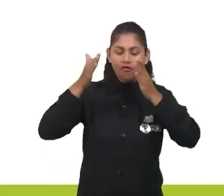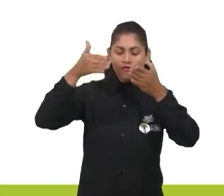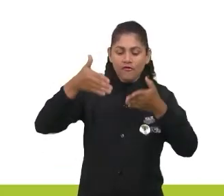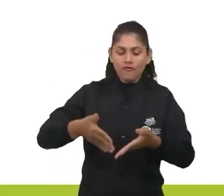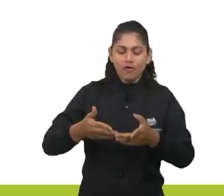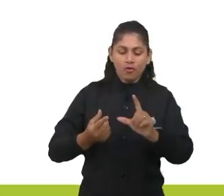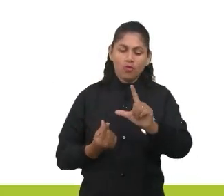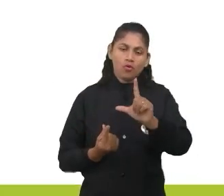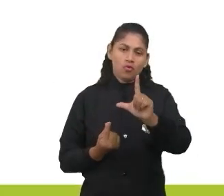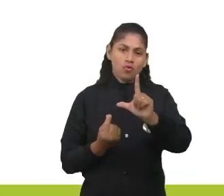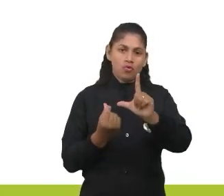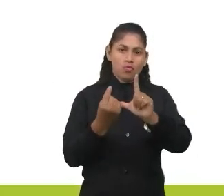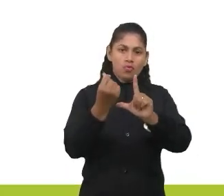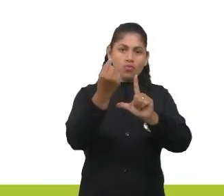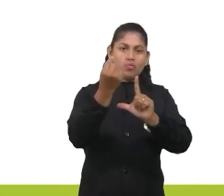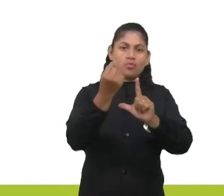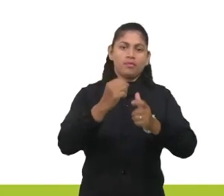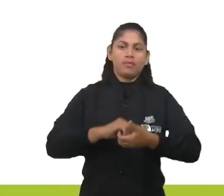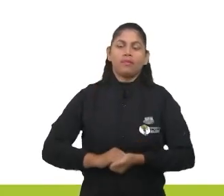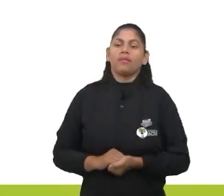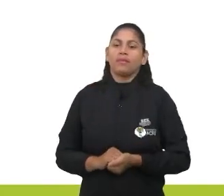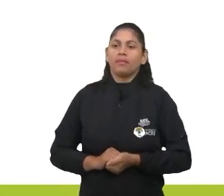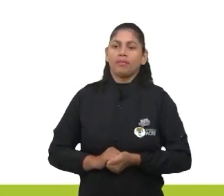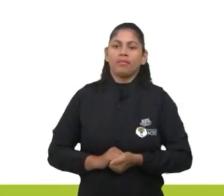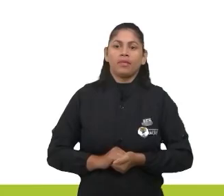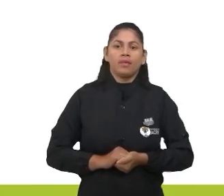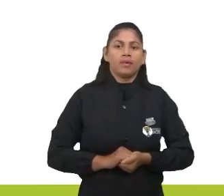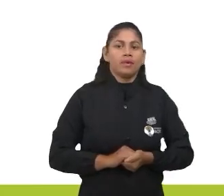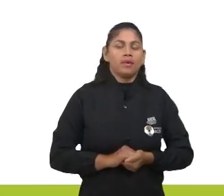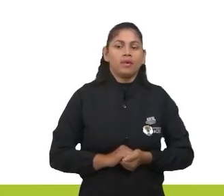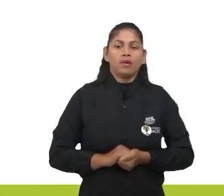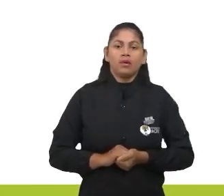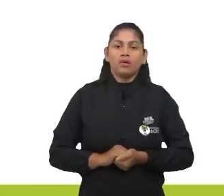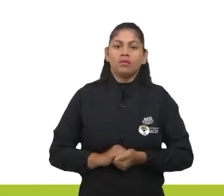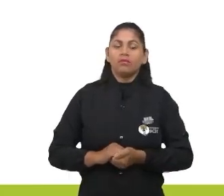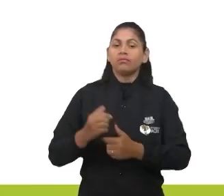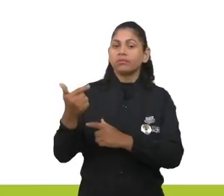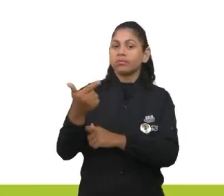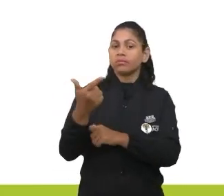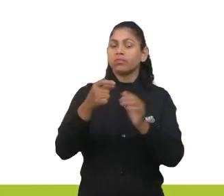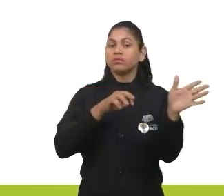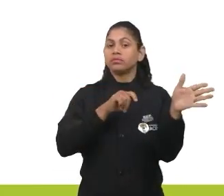lucro. Então, agora vamos à segunda questão.